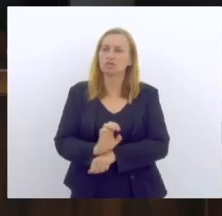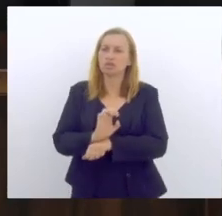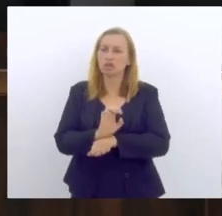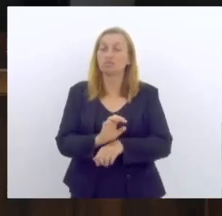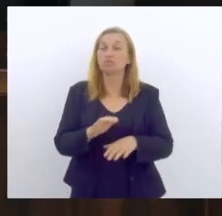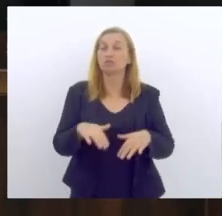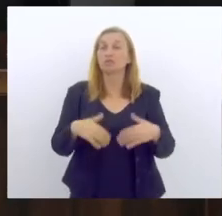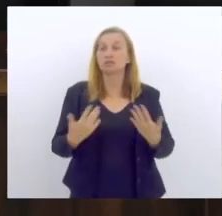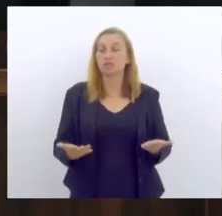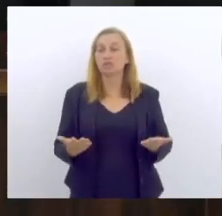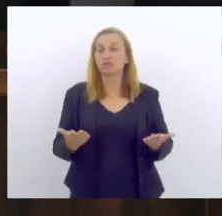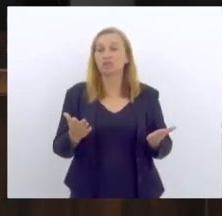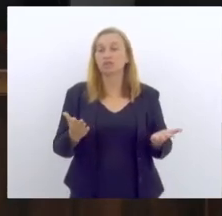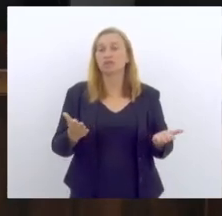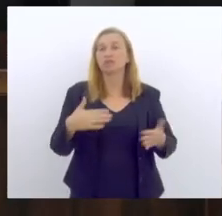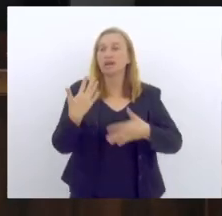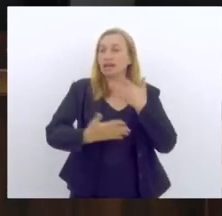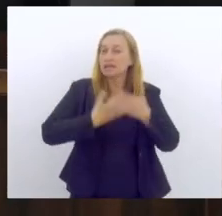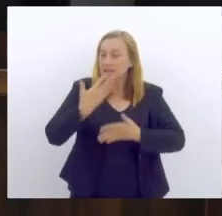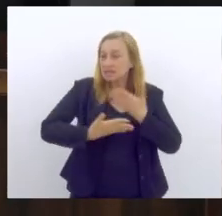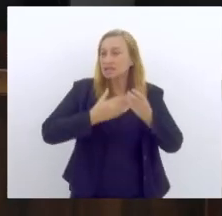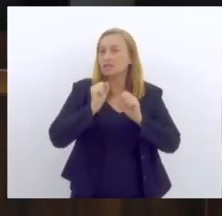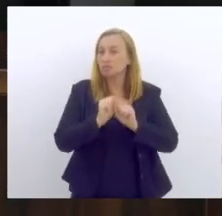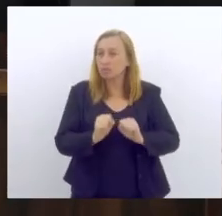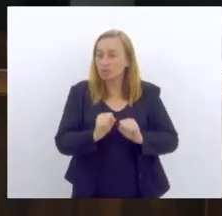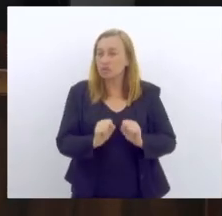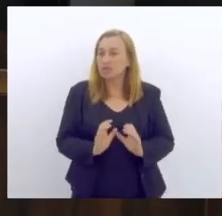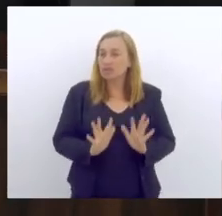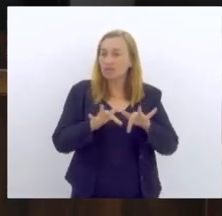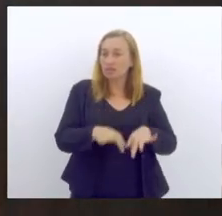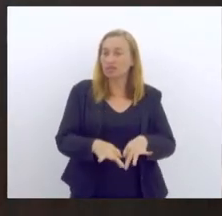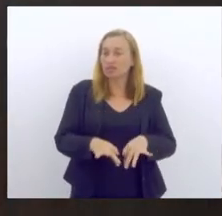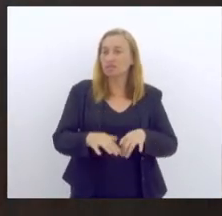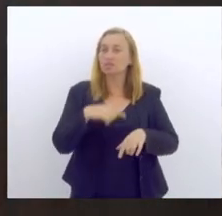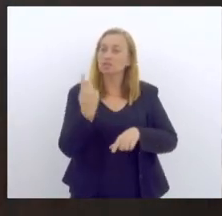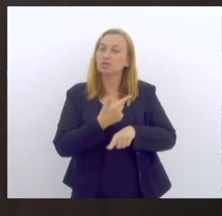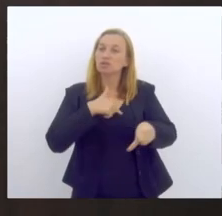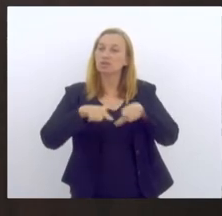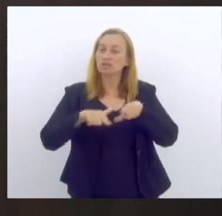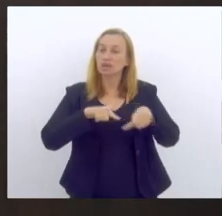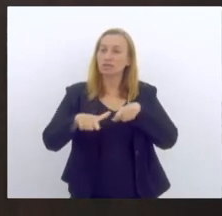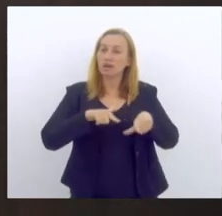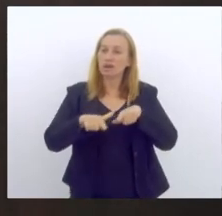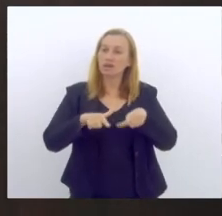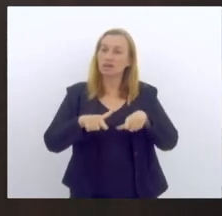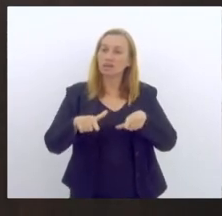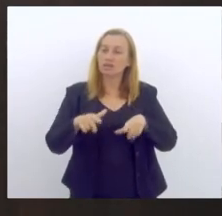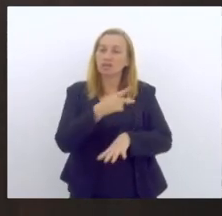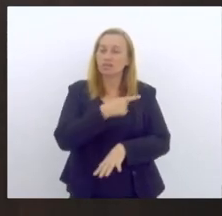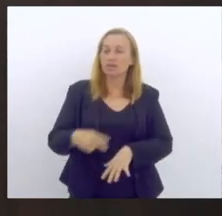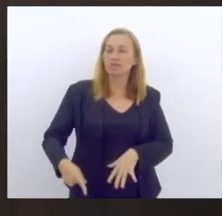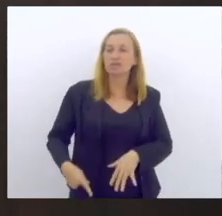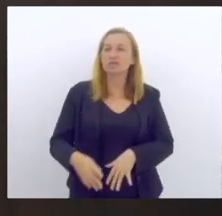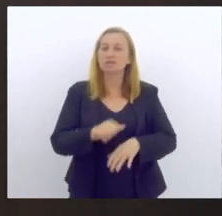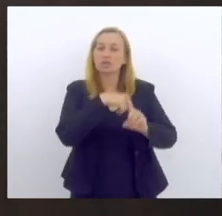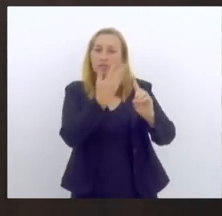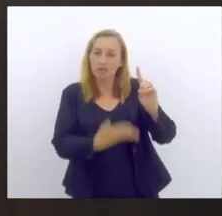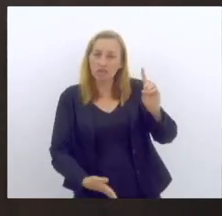aqui a nossa alegria de poder estar no encerramento do nosso mandato aqui na presidência poder homenagear reconhecer